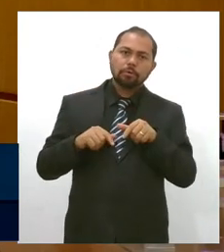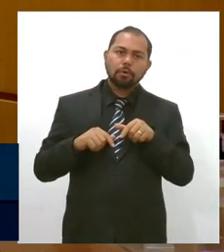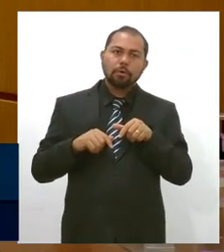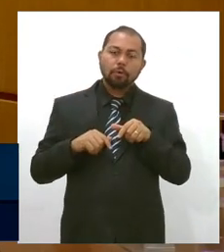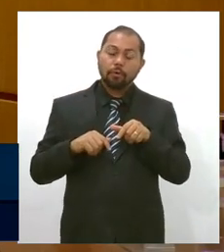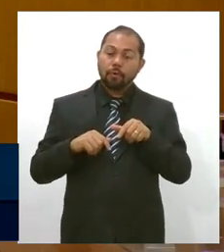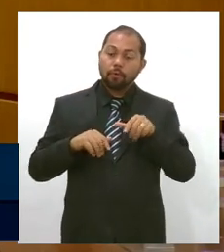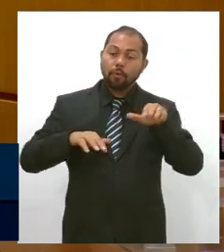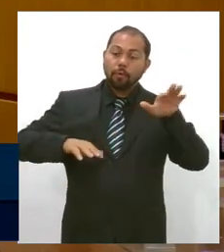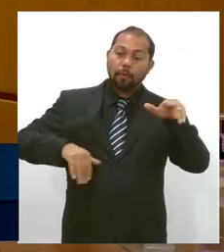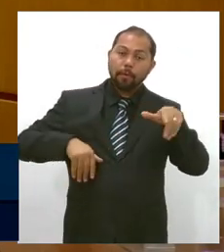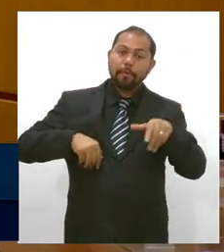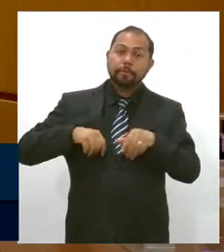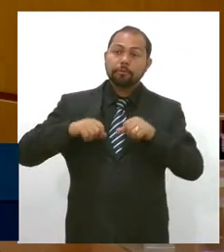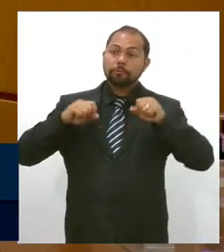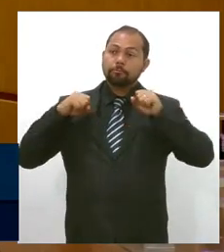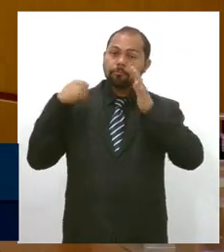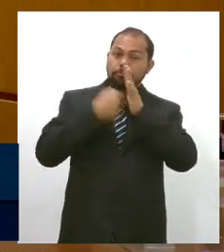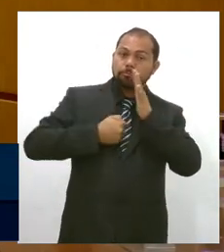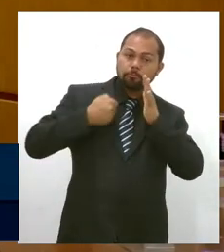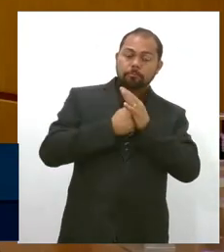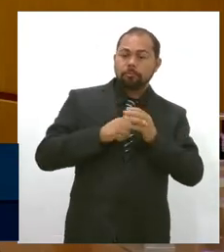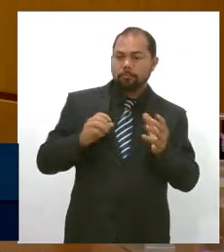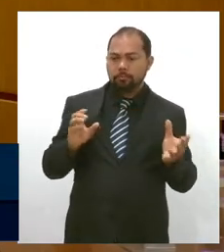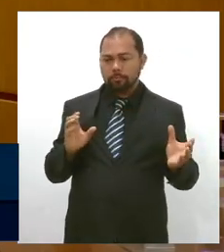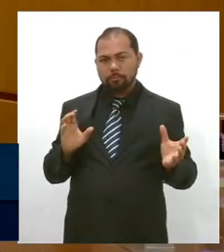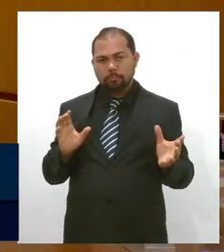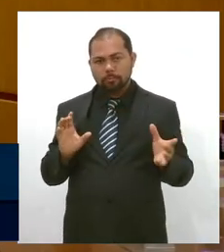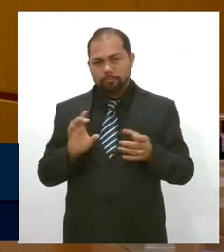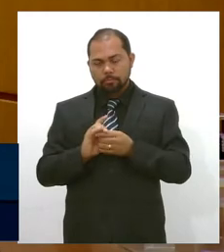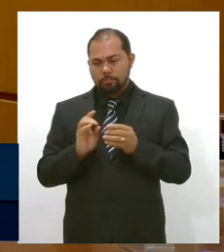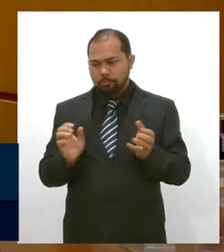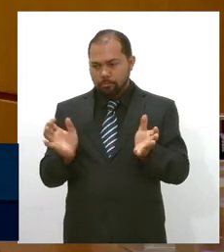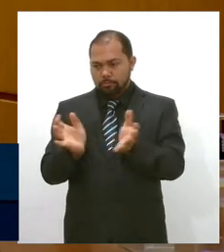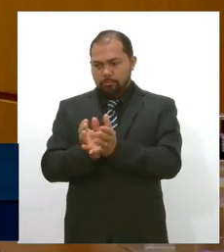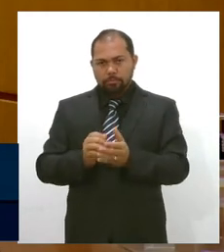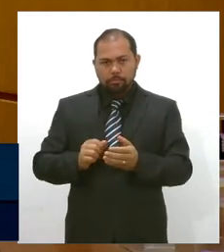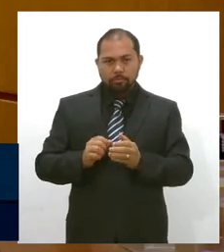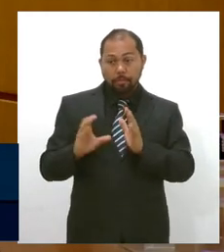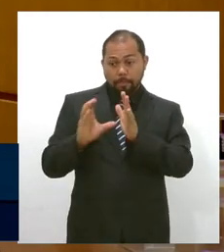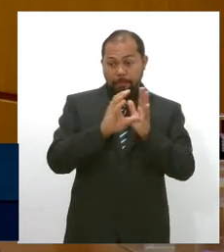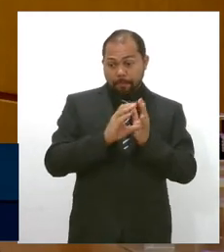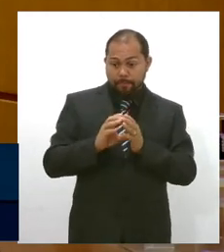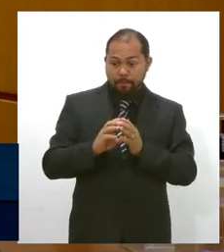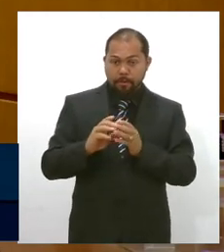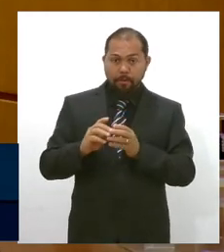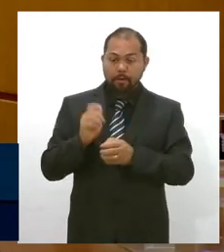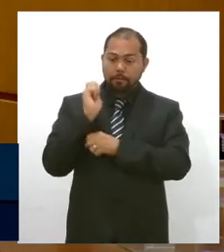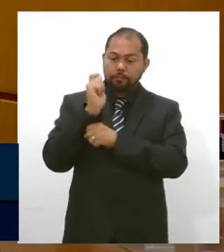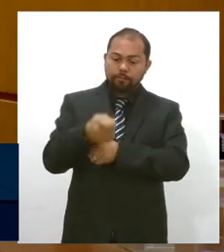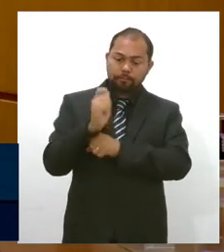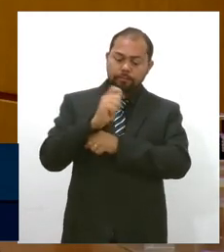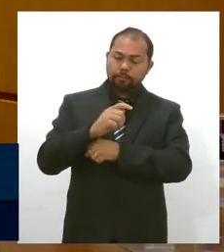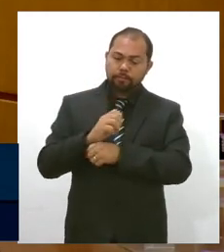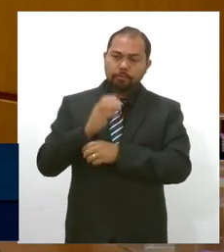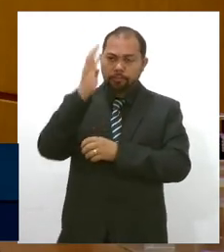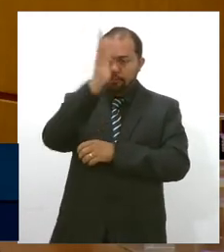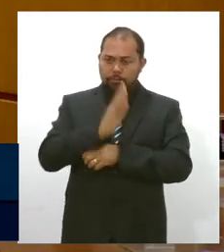reuniu comunidades pesqueiras do Brasil inteiro, tinha representações do litoral brasileiro todo,